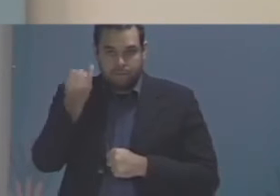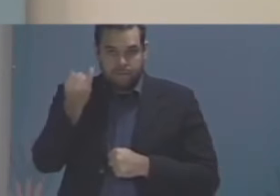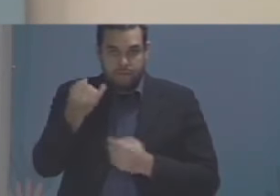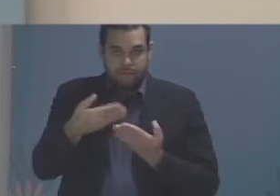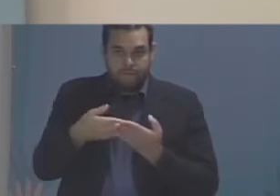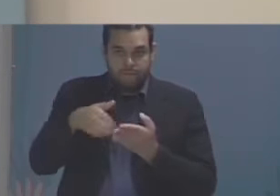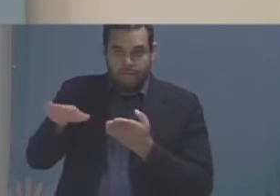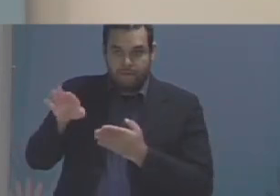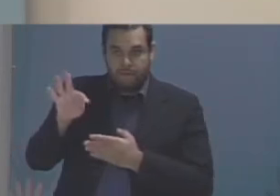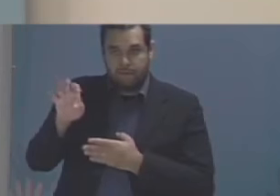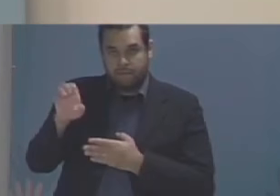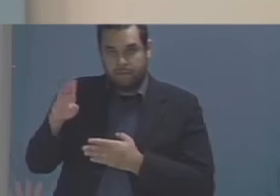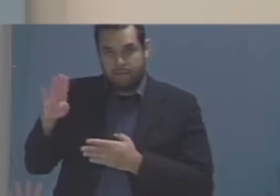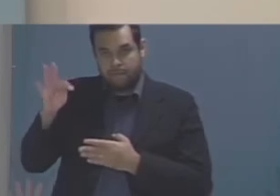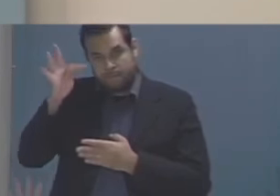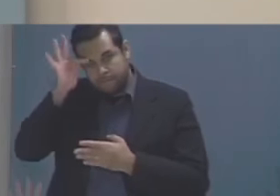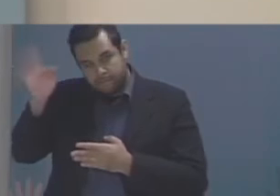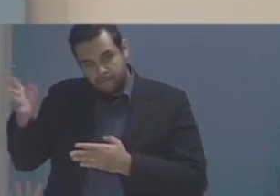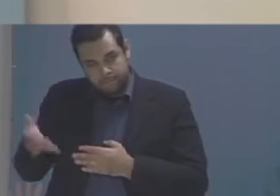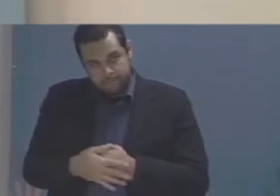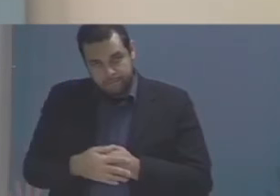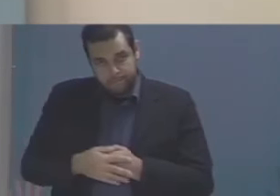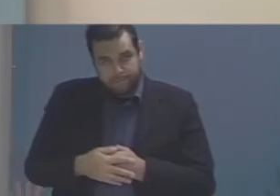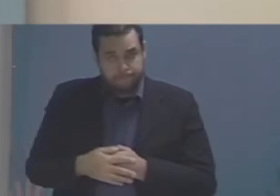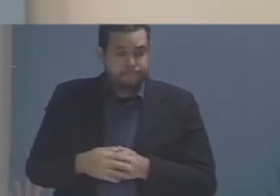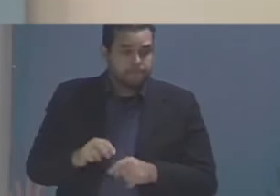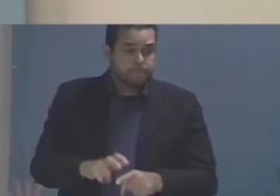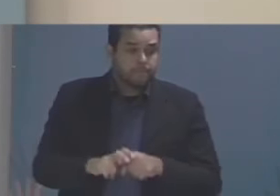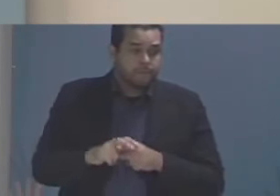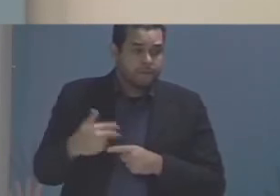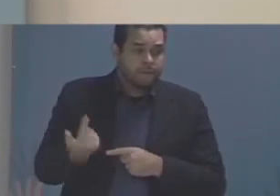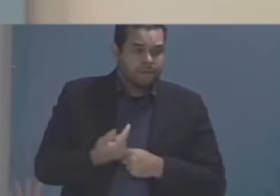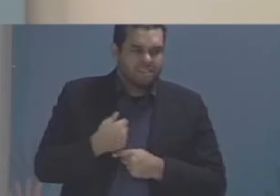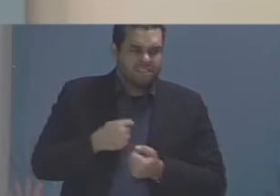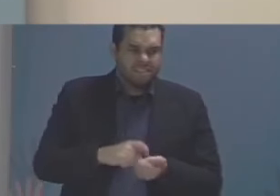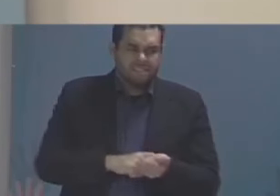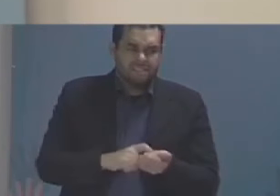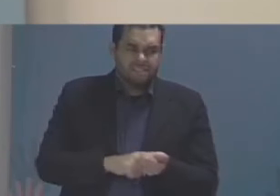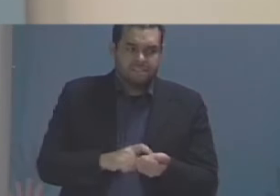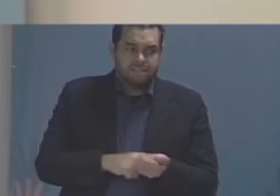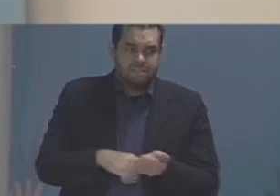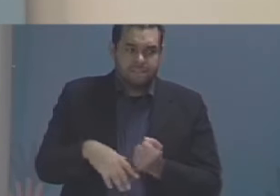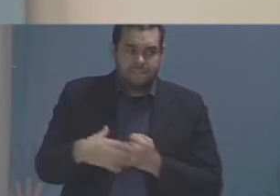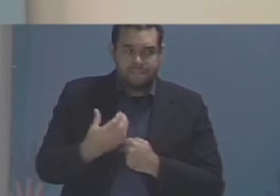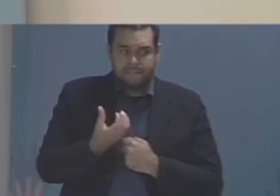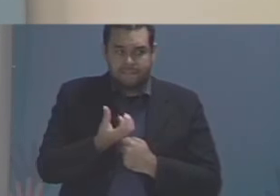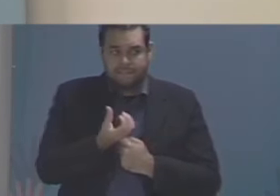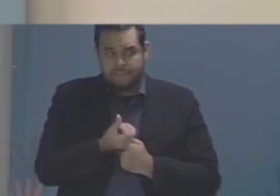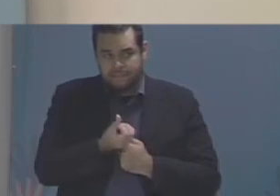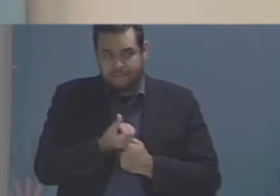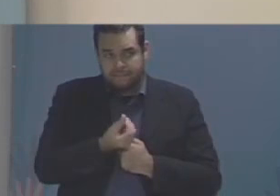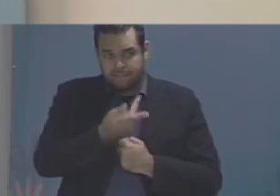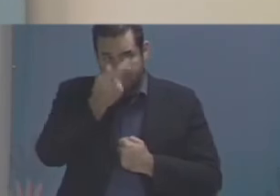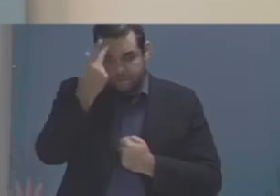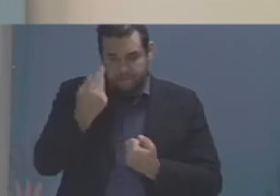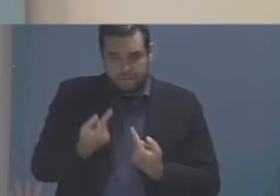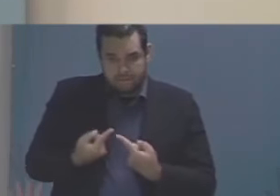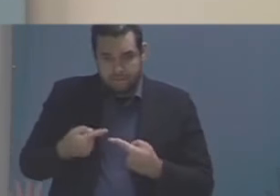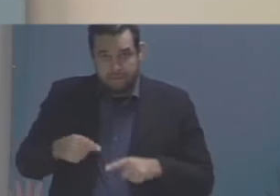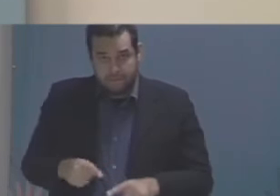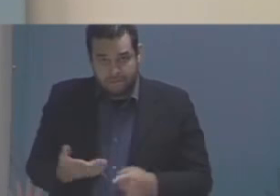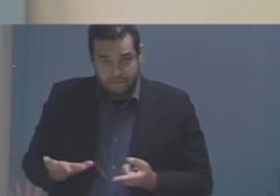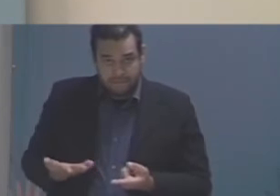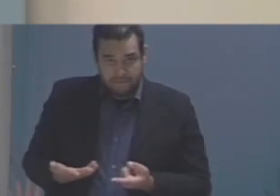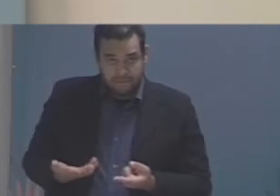Foi aplaudida por todas as pessoas. Inclusive, nós ficamos muito incomodados, porque somente 6 pessoas estavam contrário àquele tipo de ação. Porque,